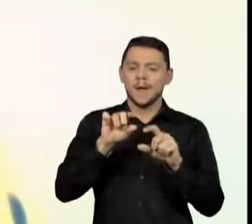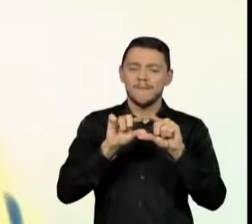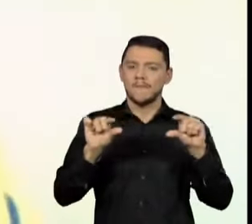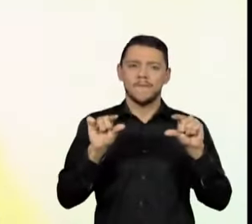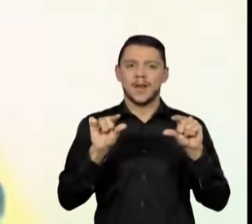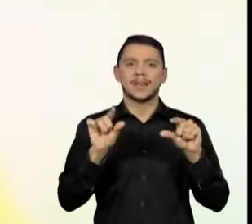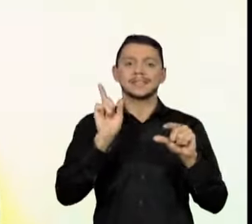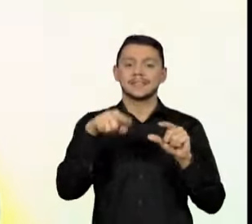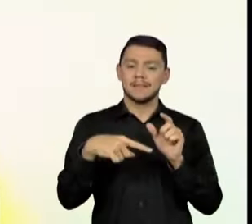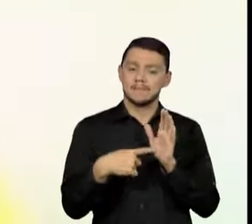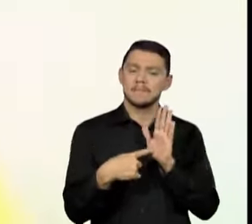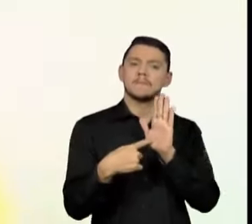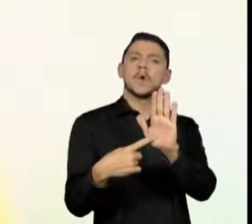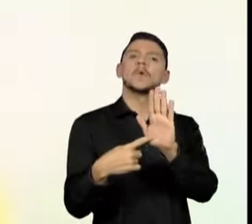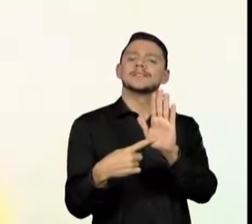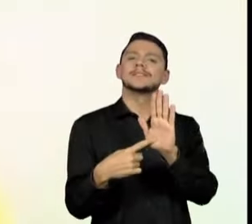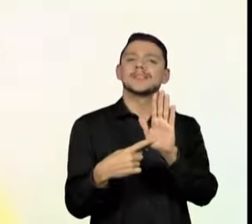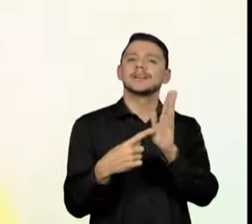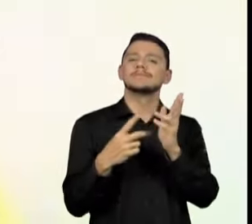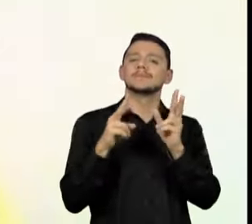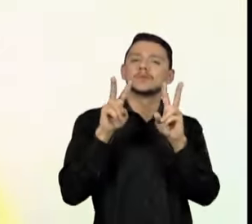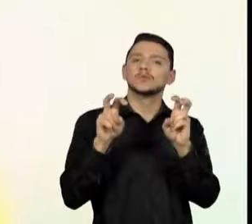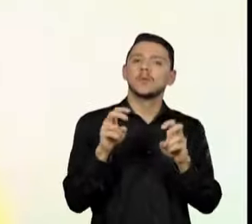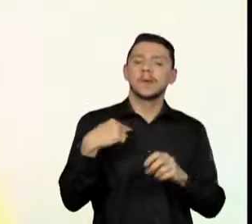de determinados brancos, que é